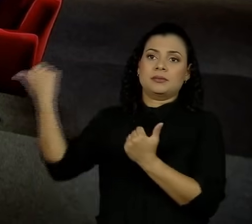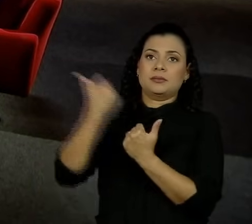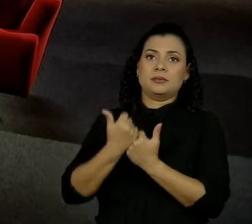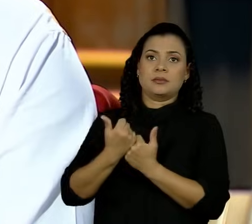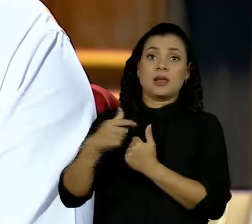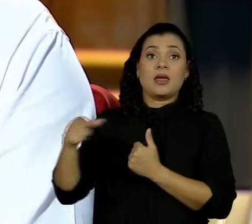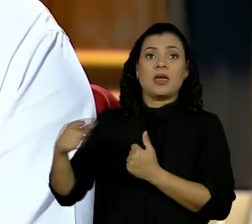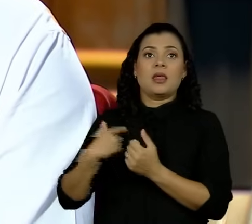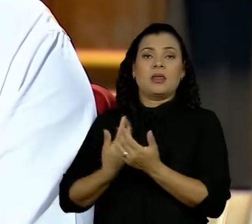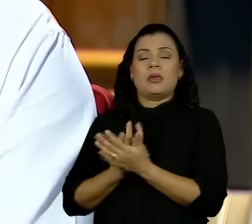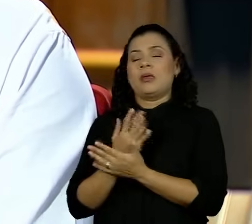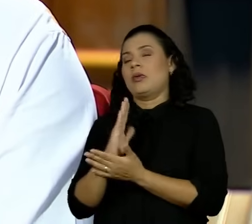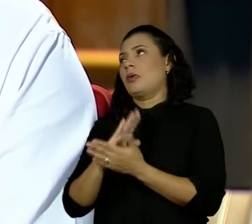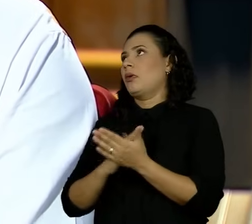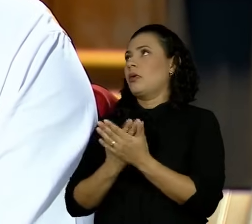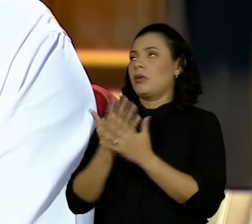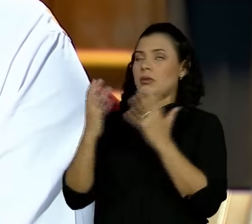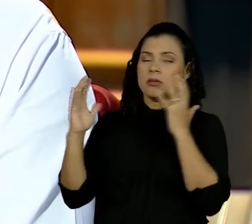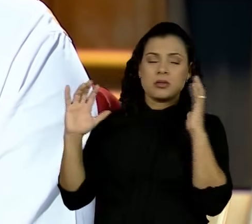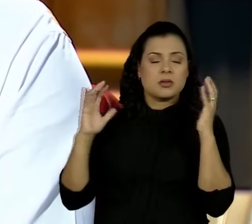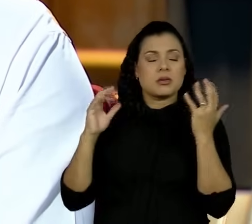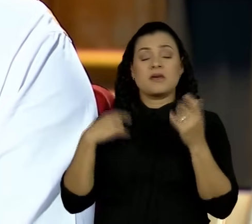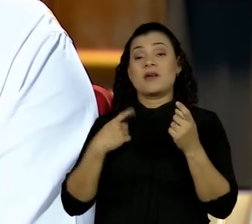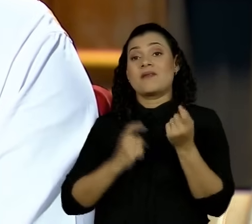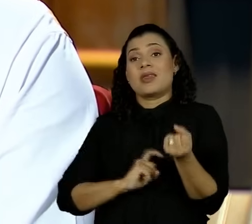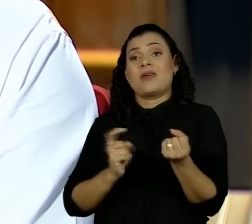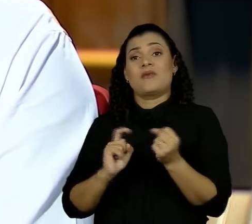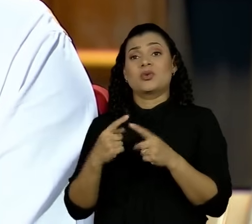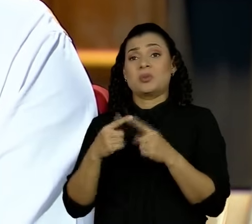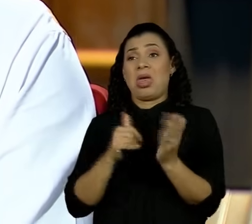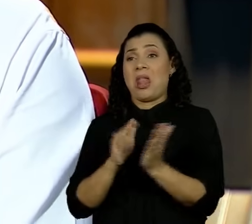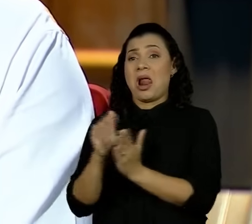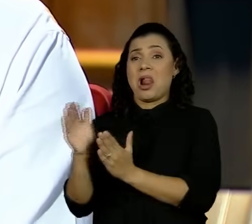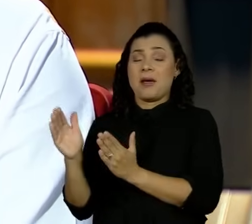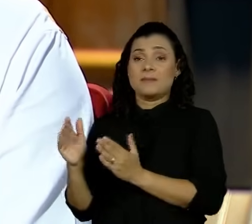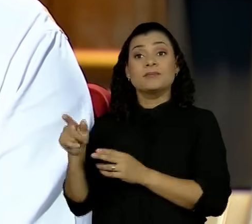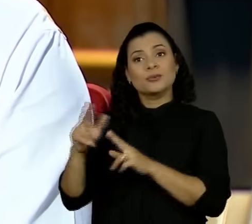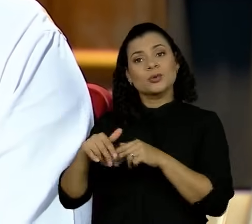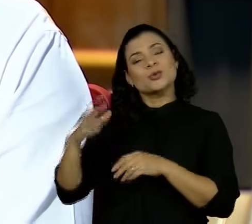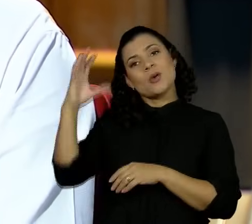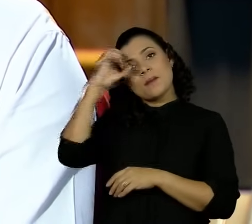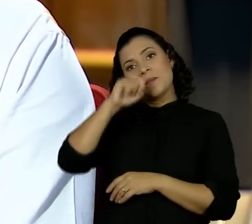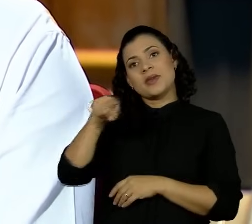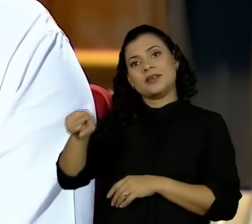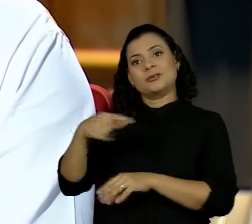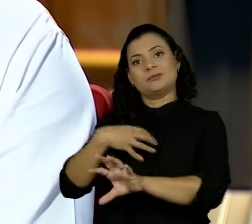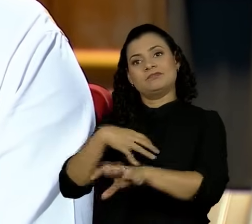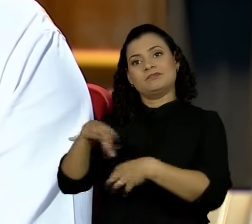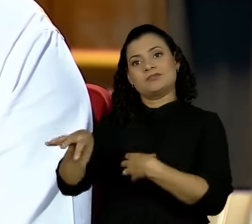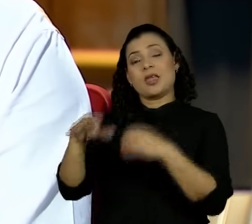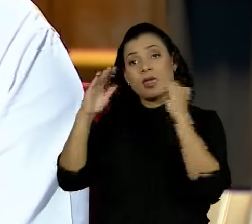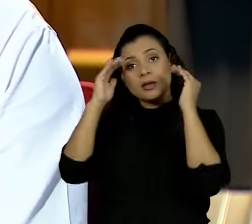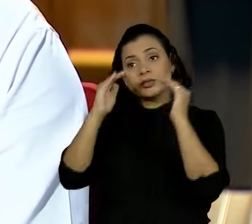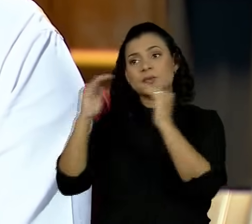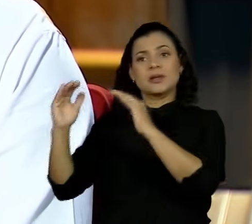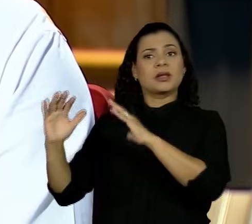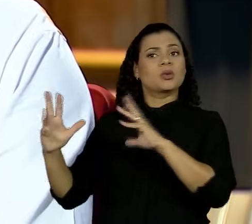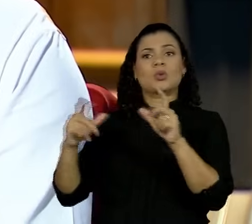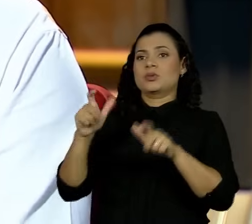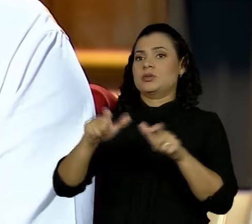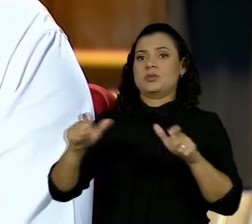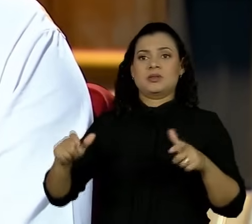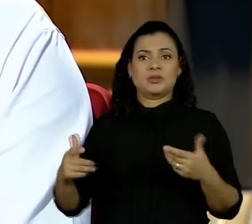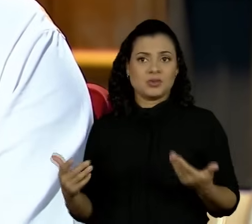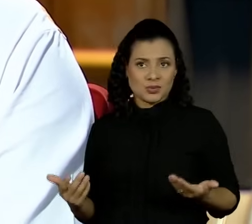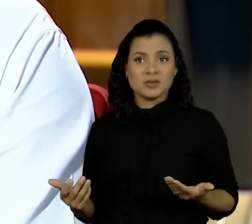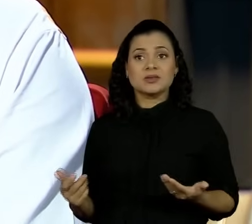dormia, ele ficava muito mal com aquela situação, né? Então, eu aprendi com ele sempre, assim, a respeitar todo mundo, sabe?